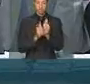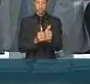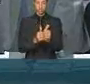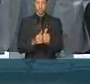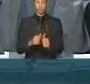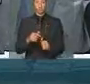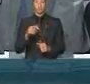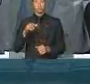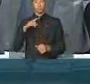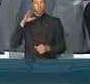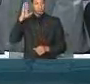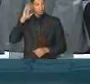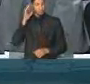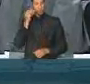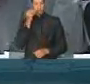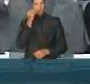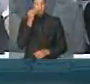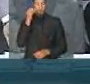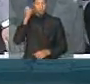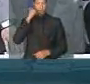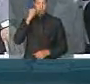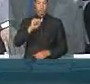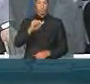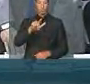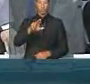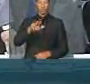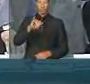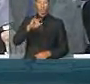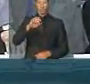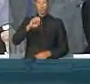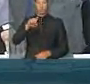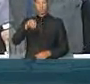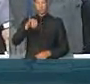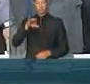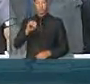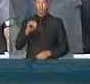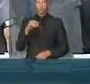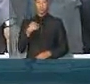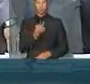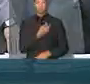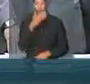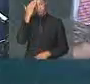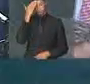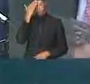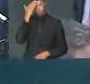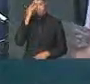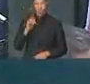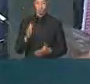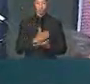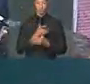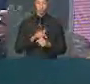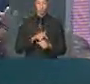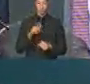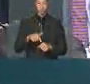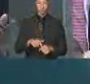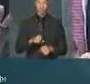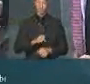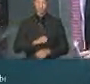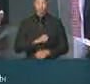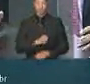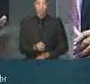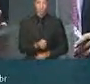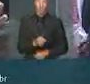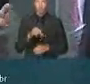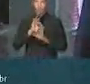sessão ouvindo a experiência do senador Aloysio Nunes nós entendemos que em alguns momentos às vezes o ótimo é